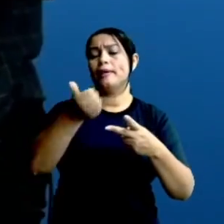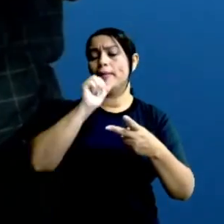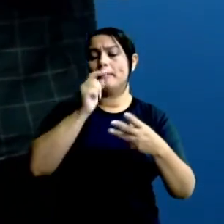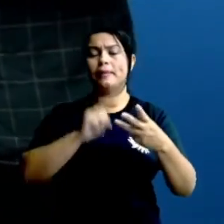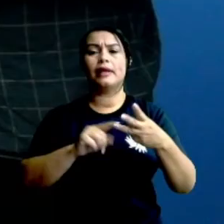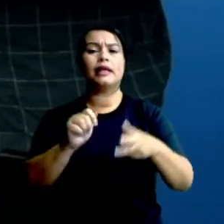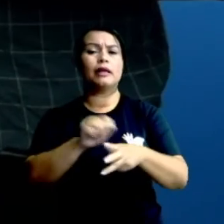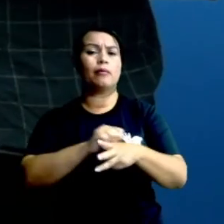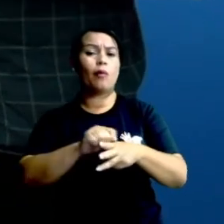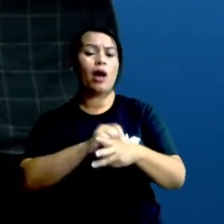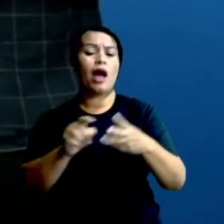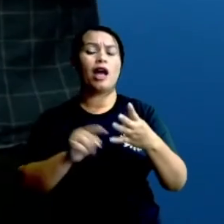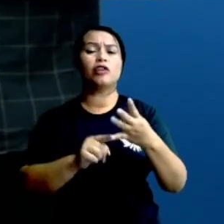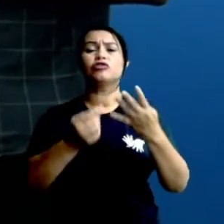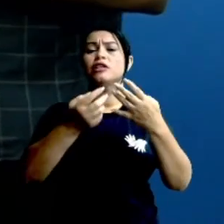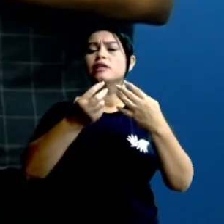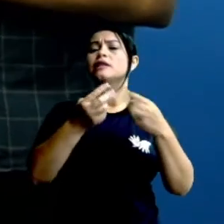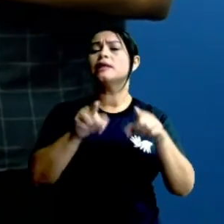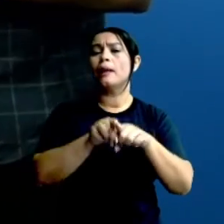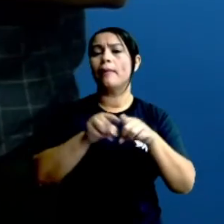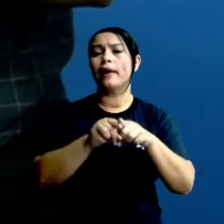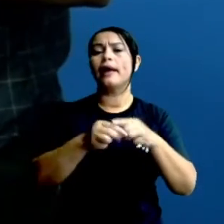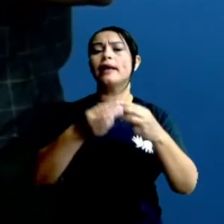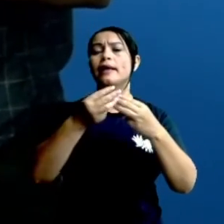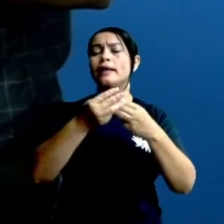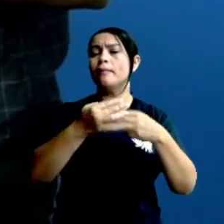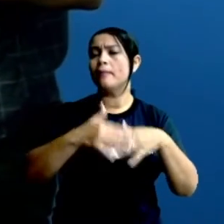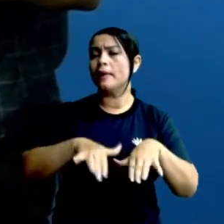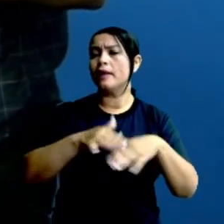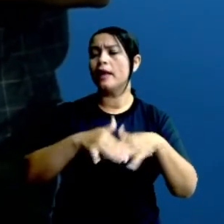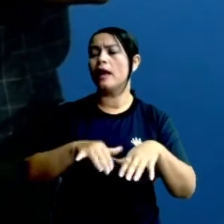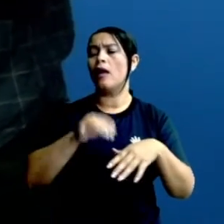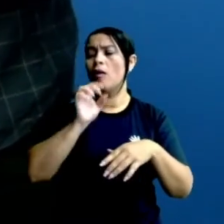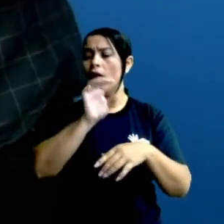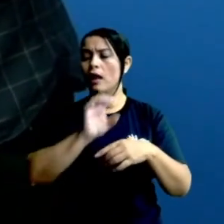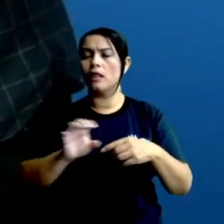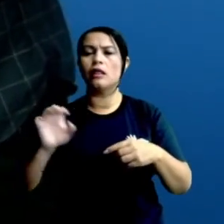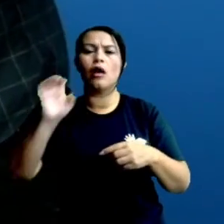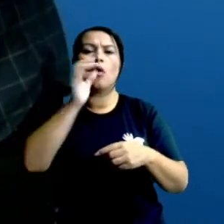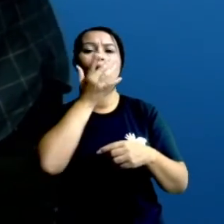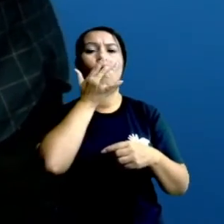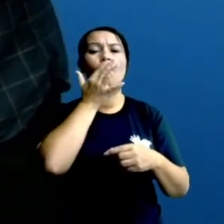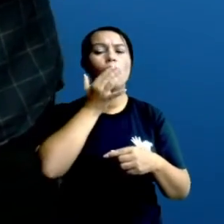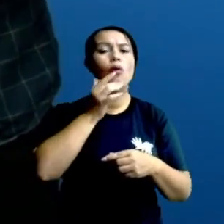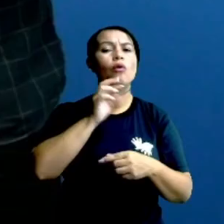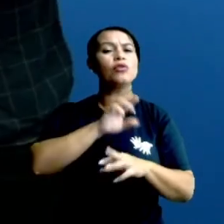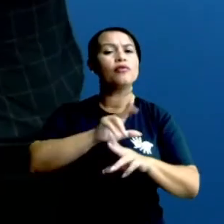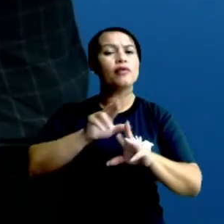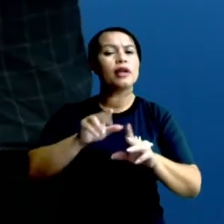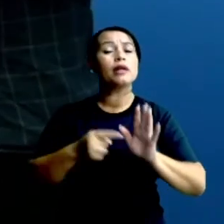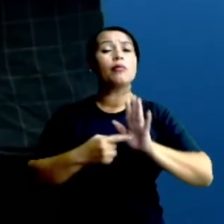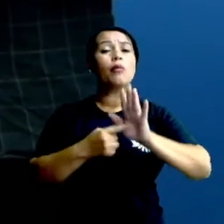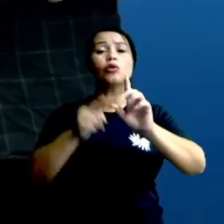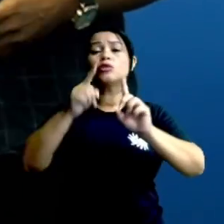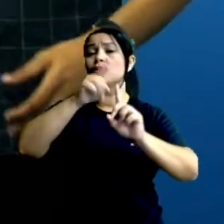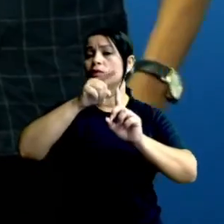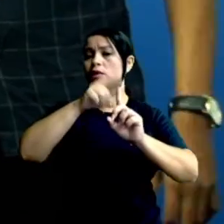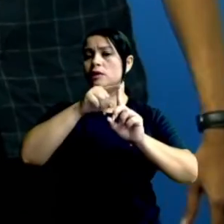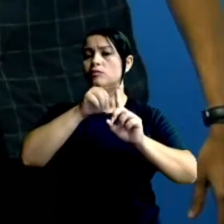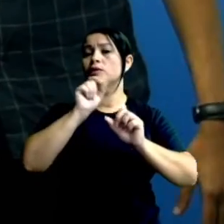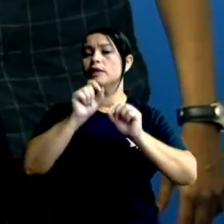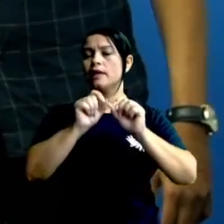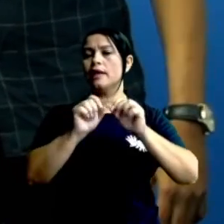né, e produção mineral. Então, cada elementozinho aqui com cores diferentes vão representar um tipo de